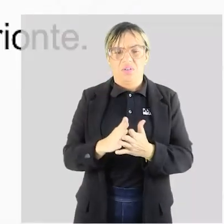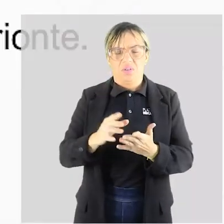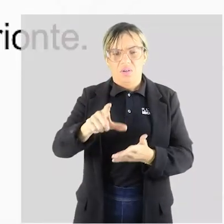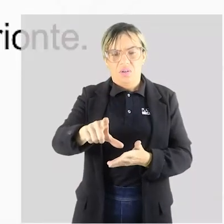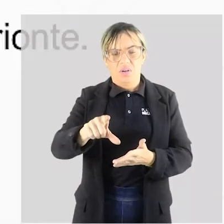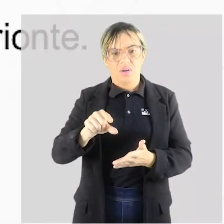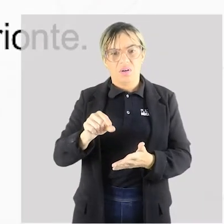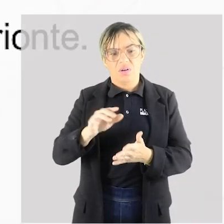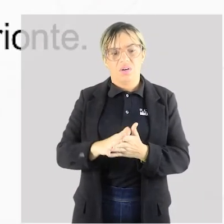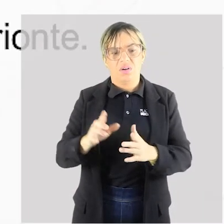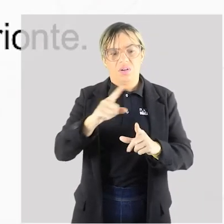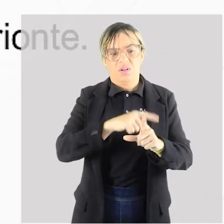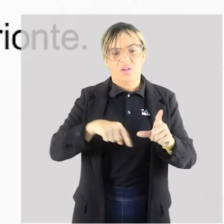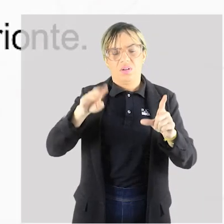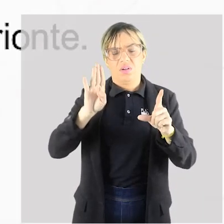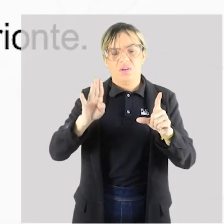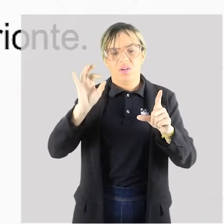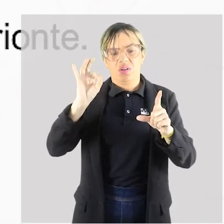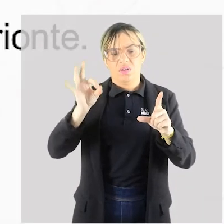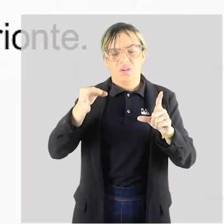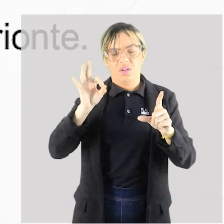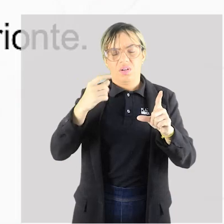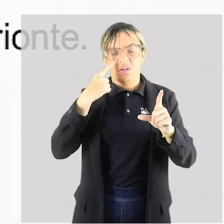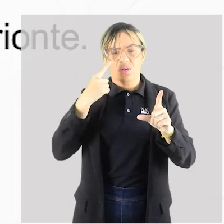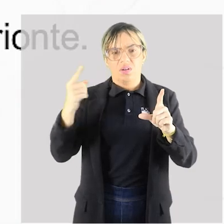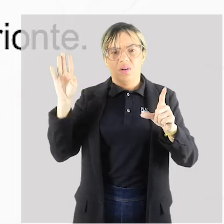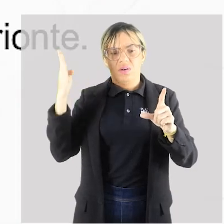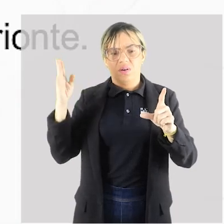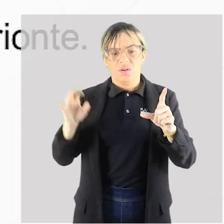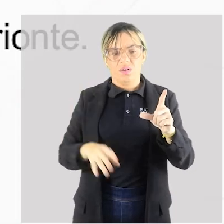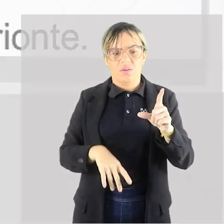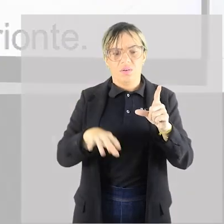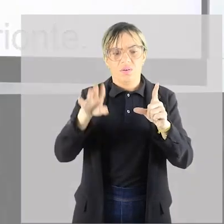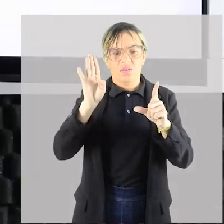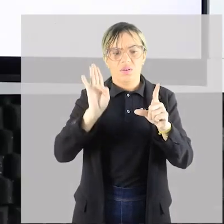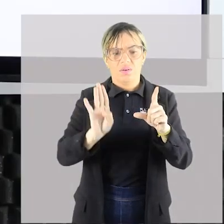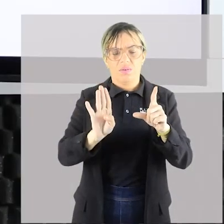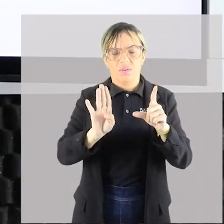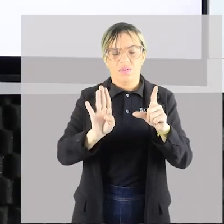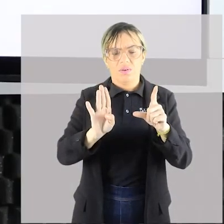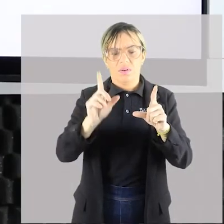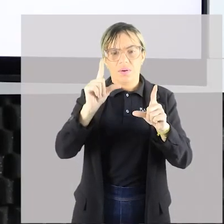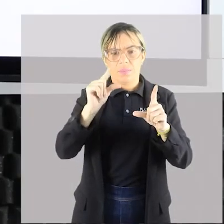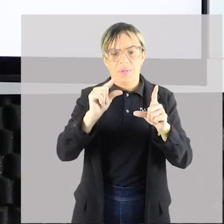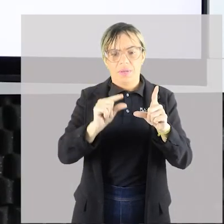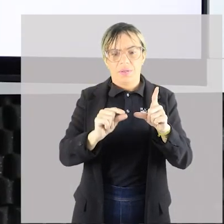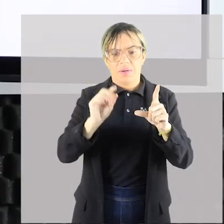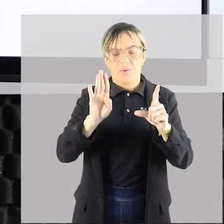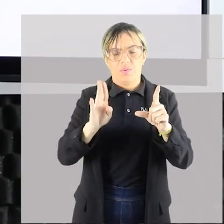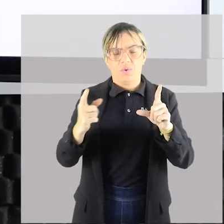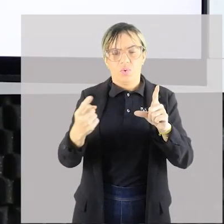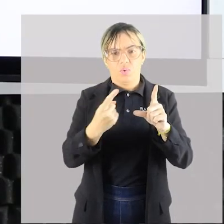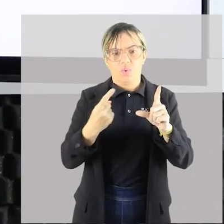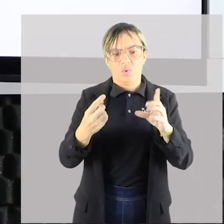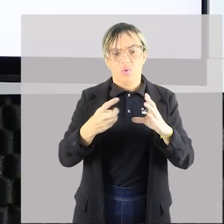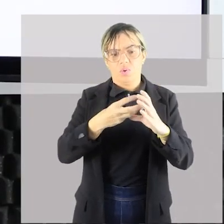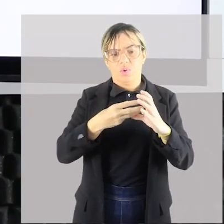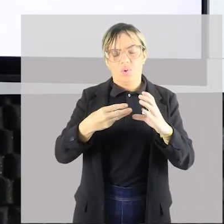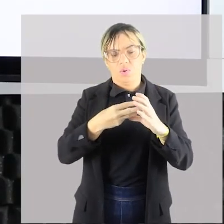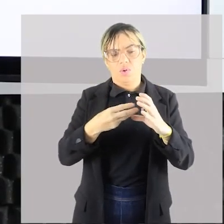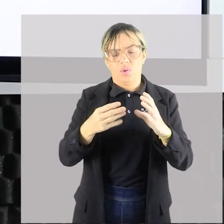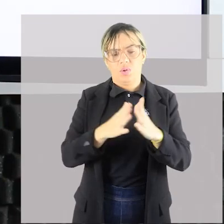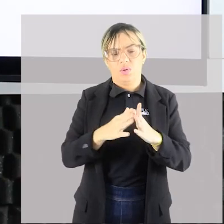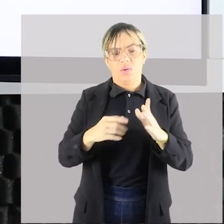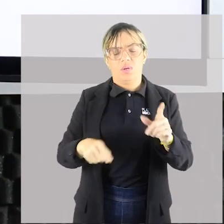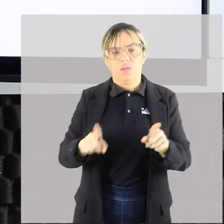vai marcar a letra B, que diz pra gente que as bactérias são microscópicas, são pequenas, elas são